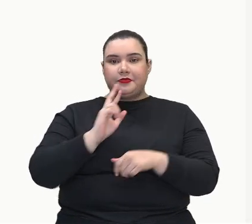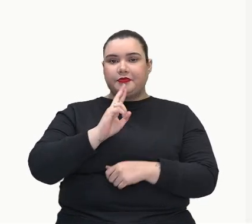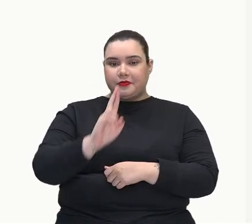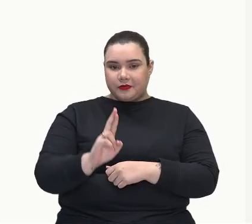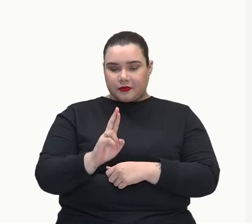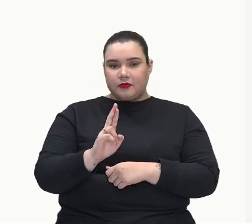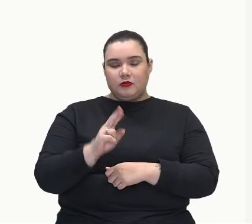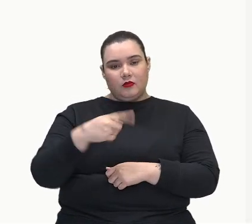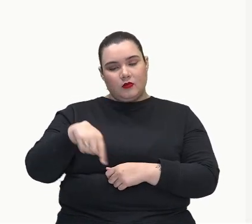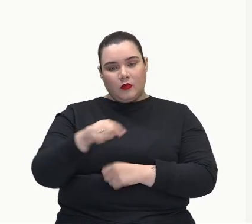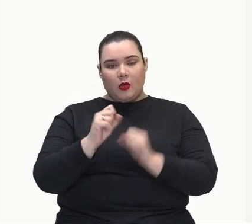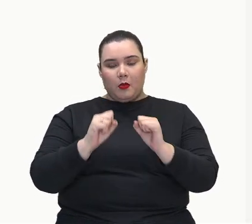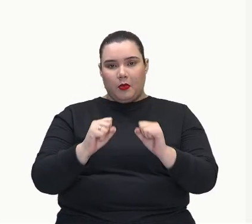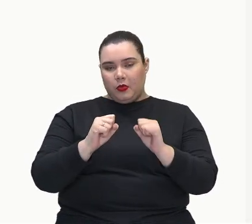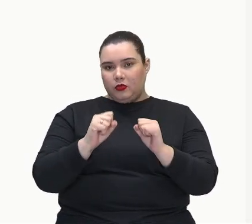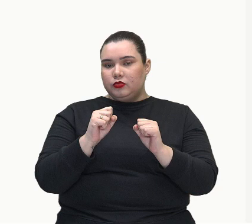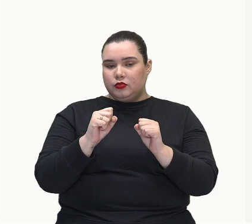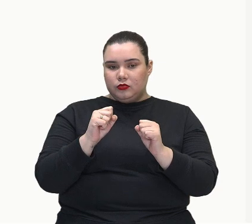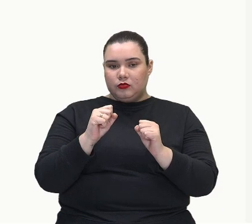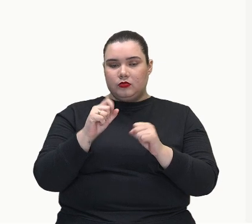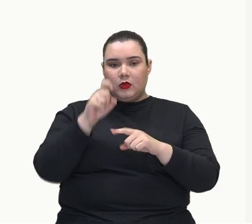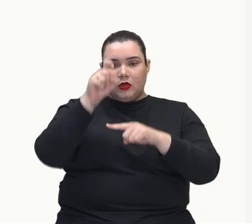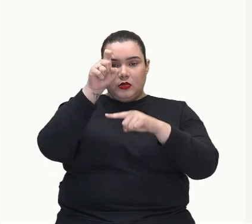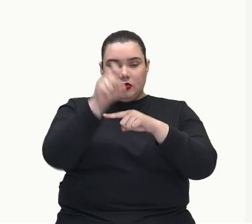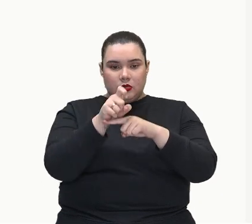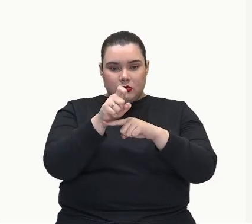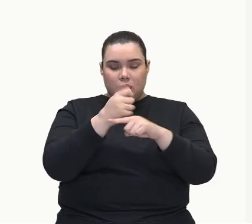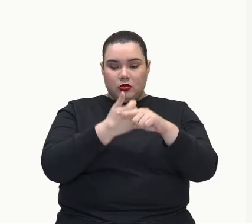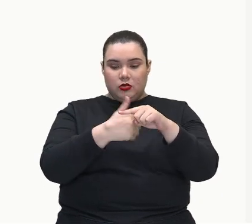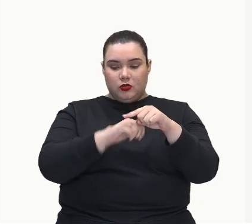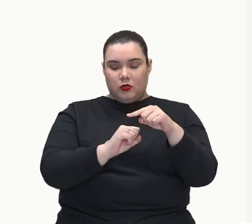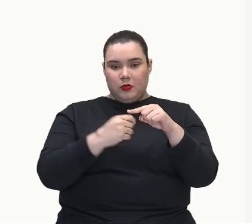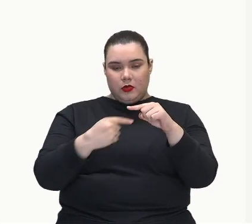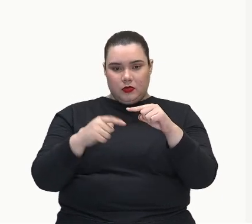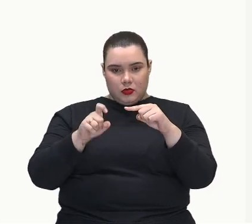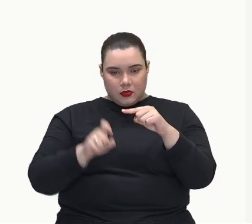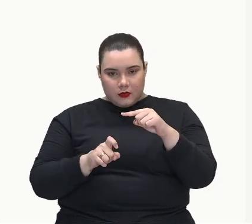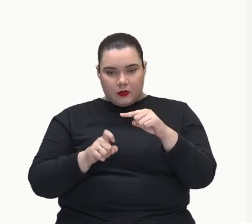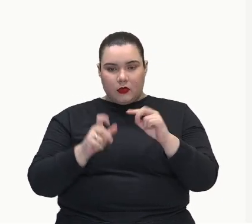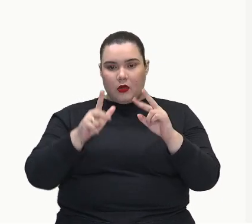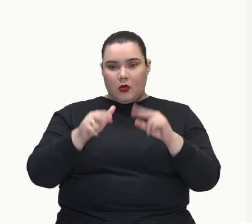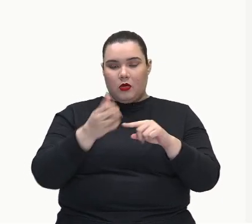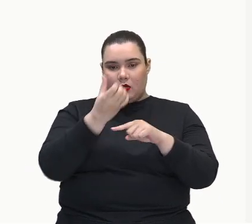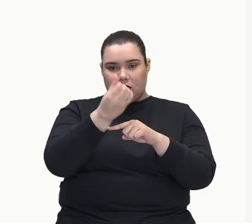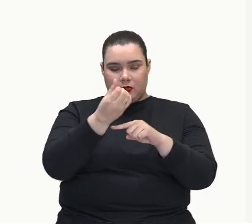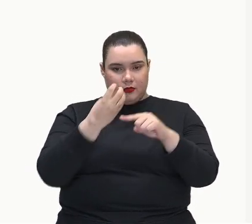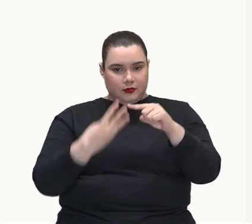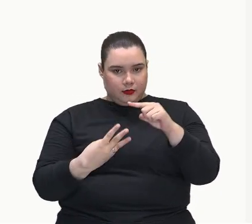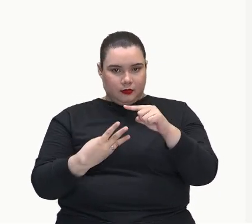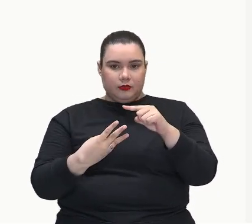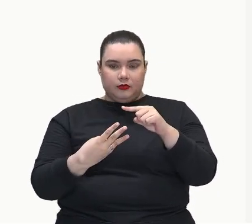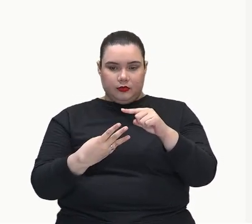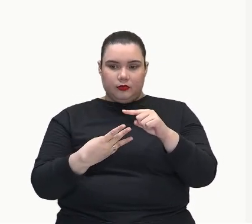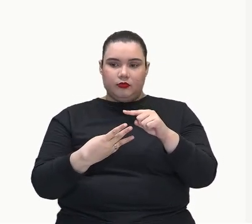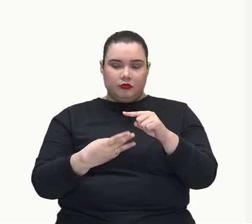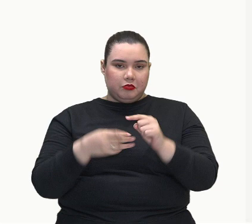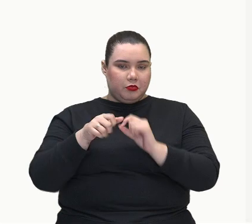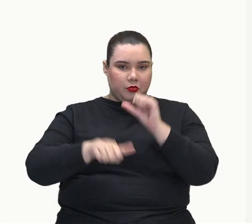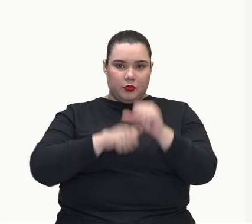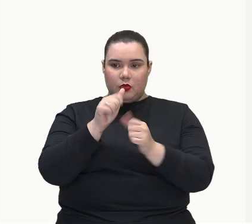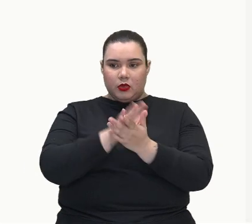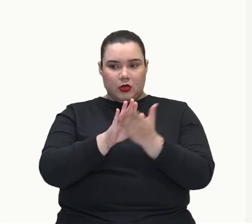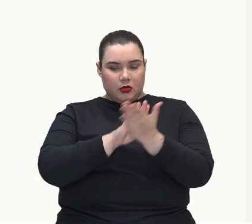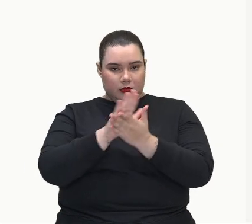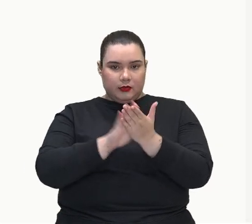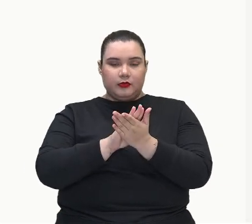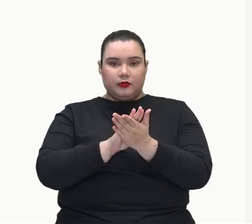também pode fazer x sobre 18 menos x igual a 6 sobre 3. Isso não vai alterar o resultado.